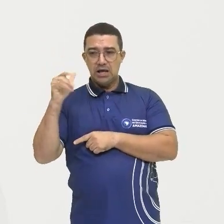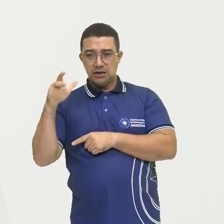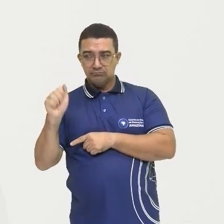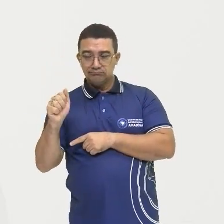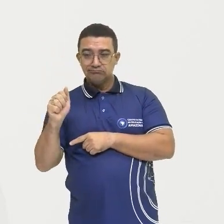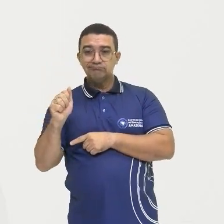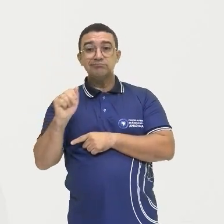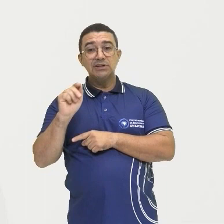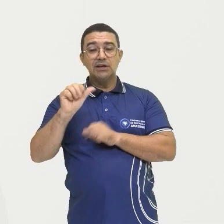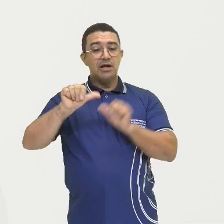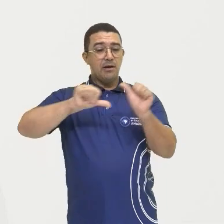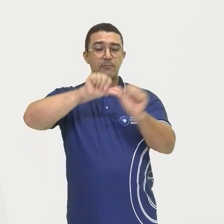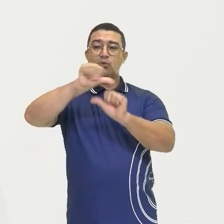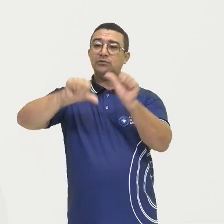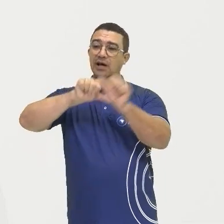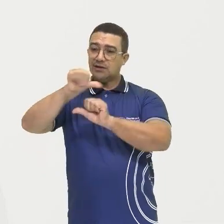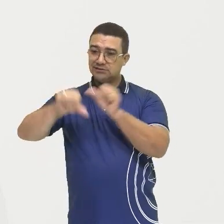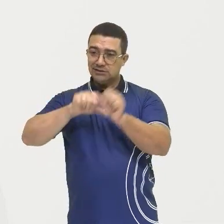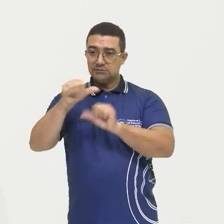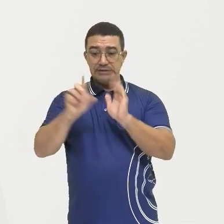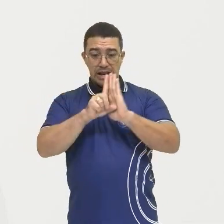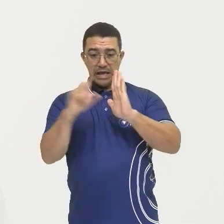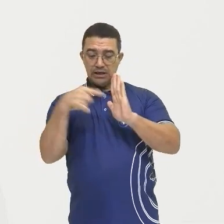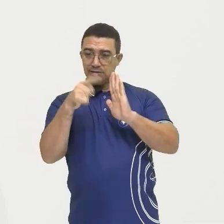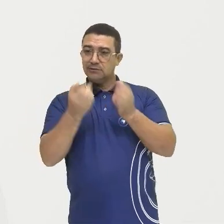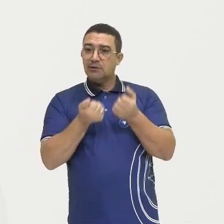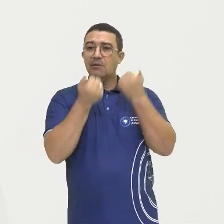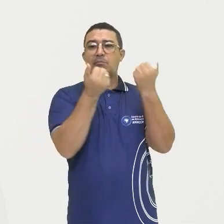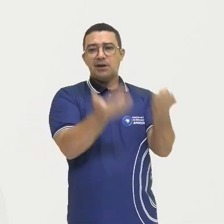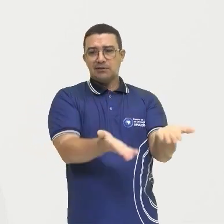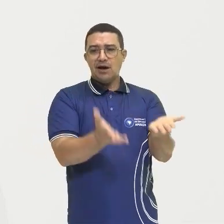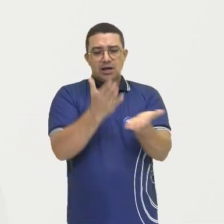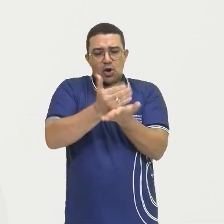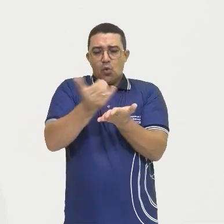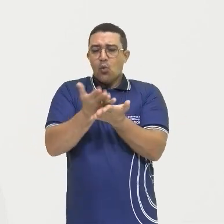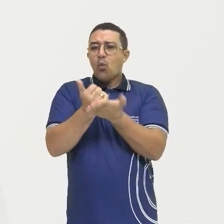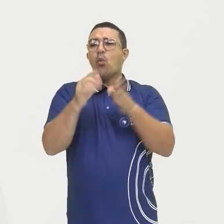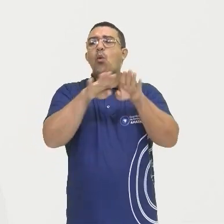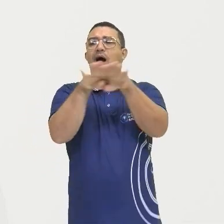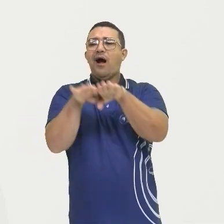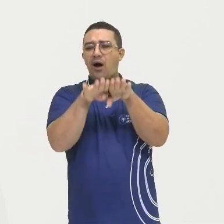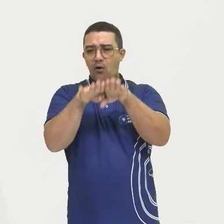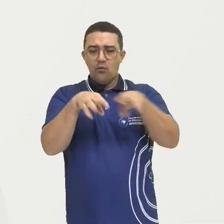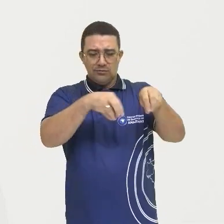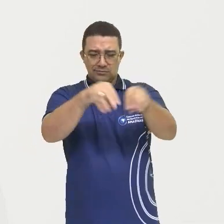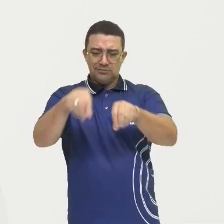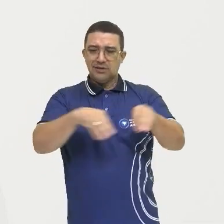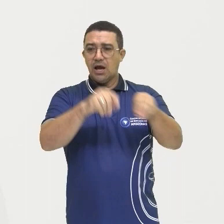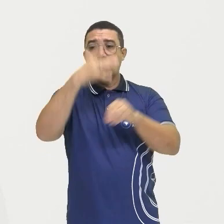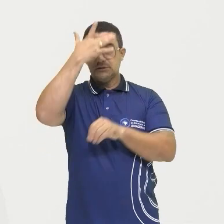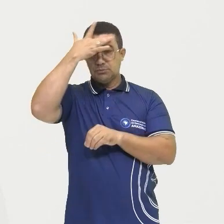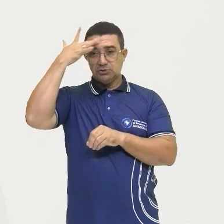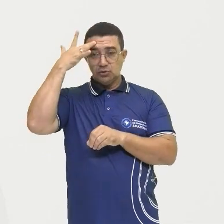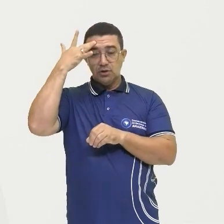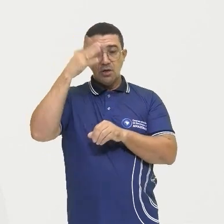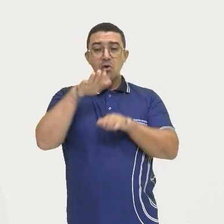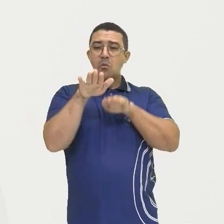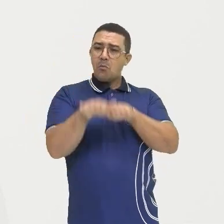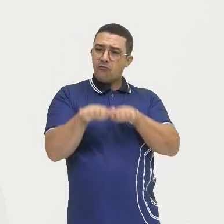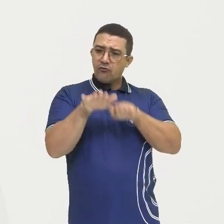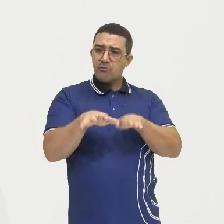tem como base de luta, né, a questão da reforma agrária. Os movimentos sociais no